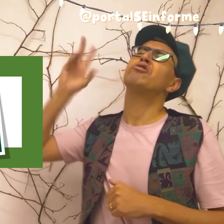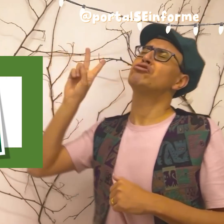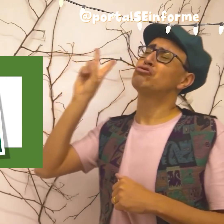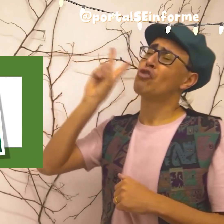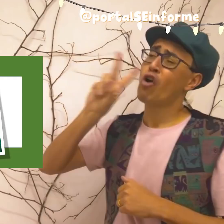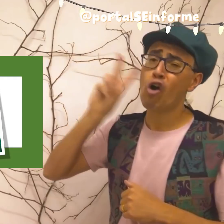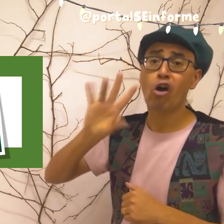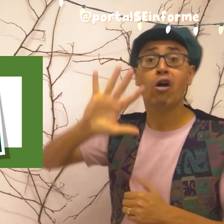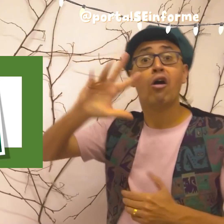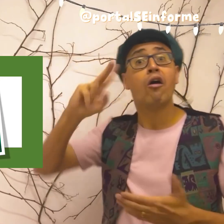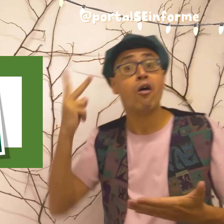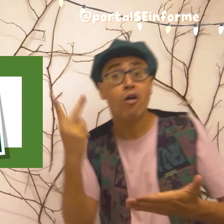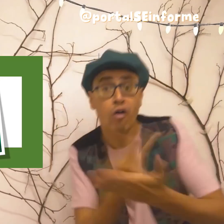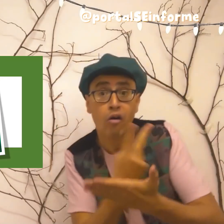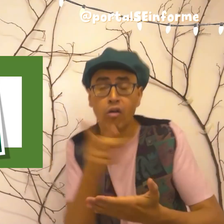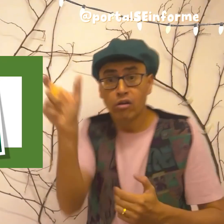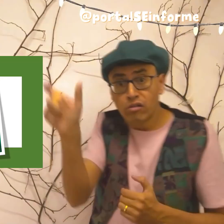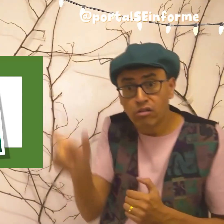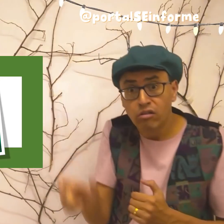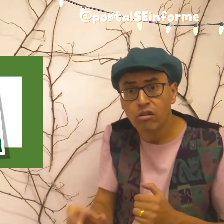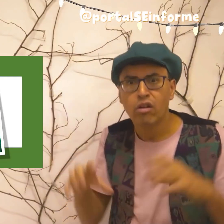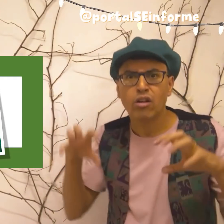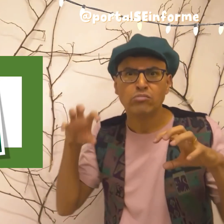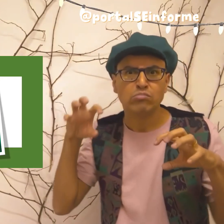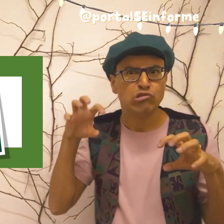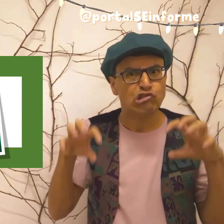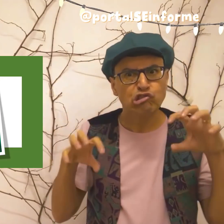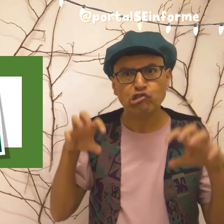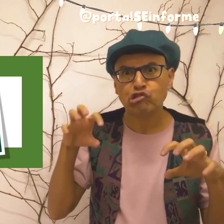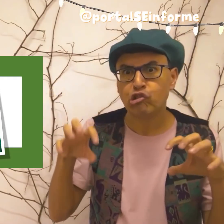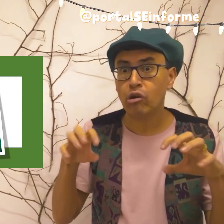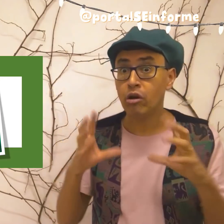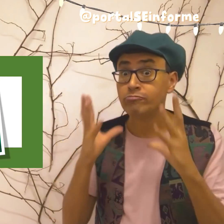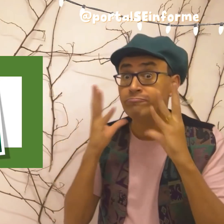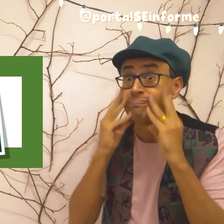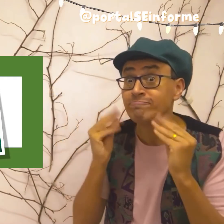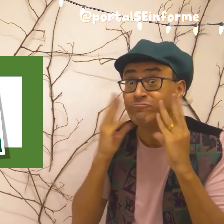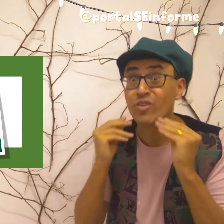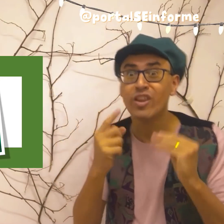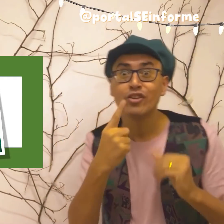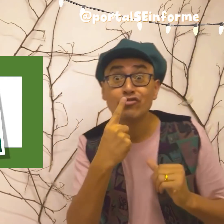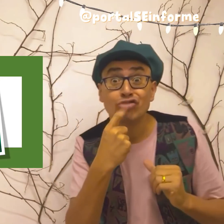Era uma vez um bicho medonho